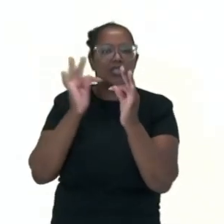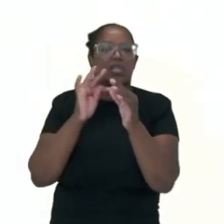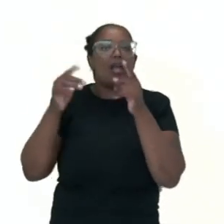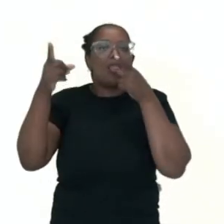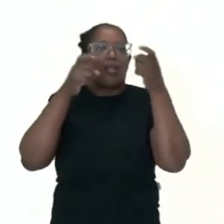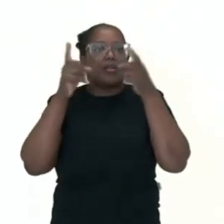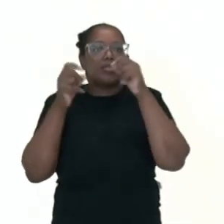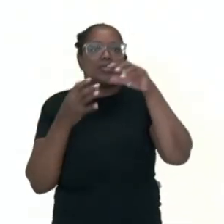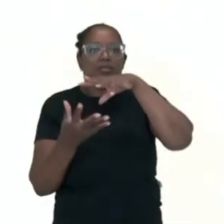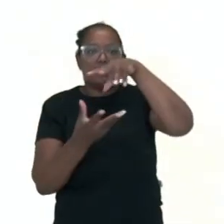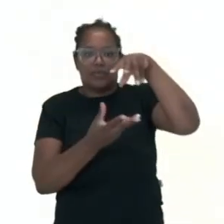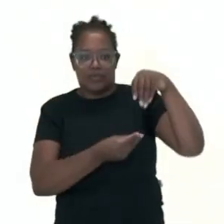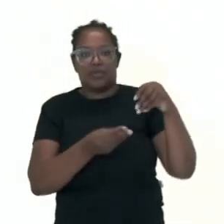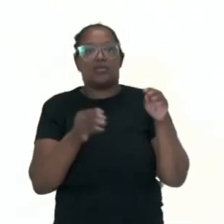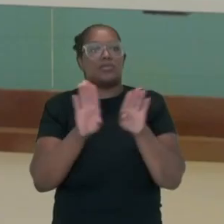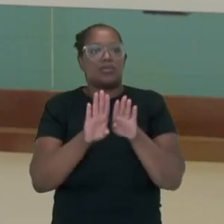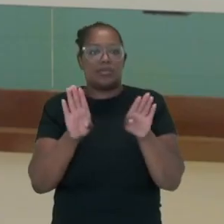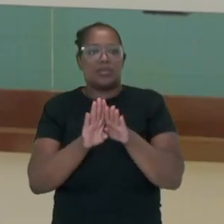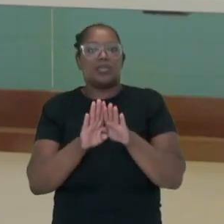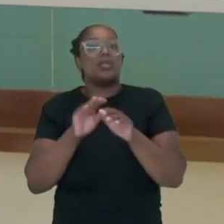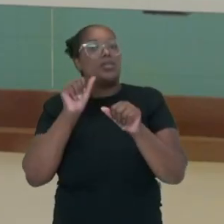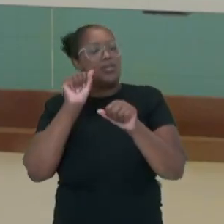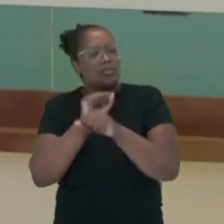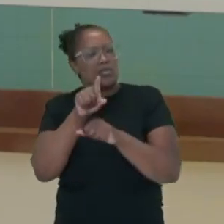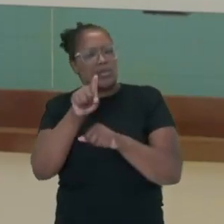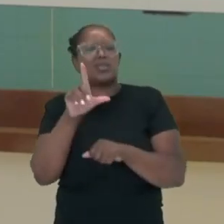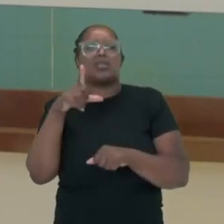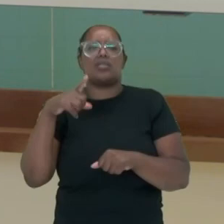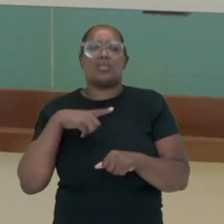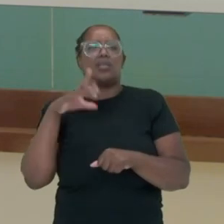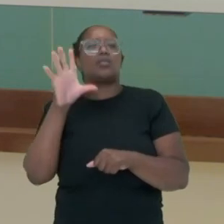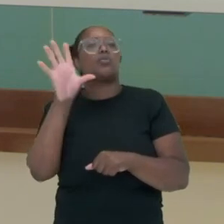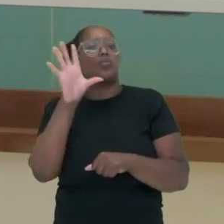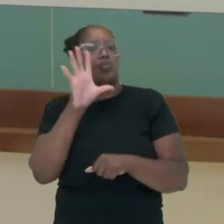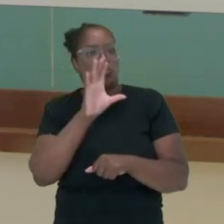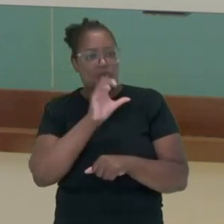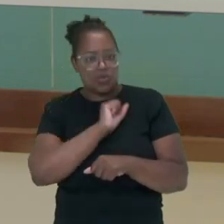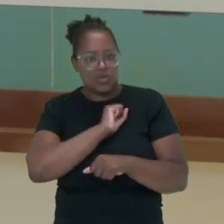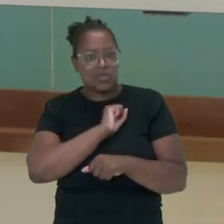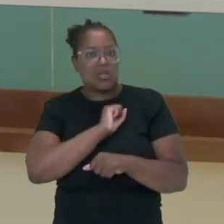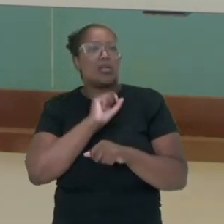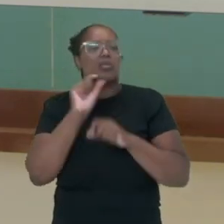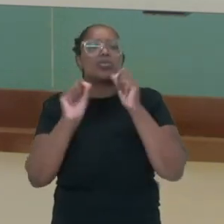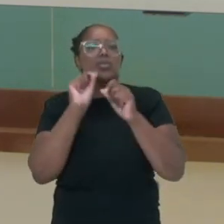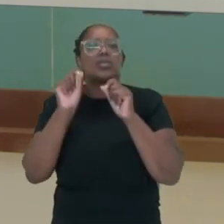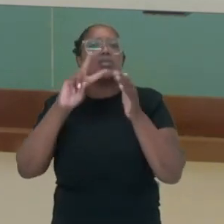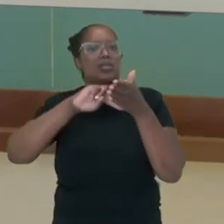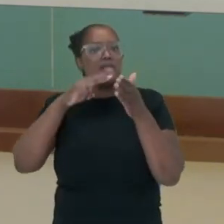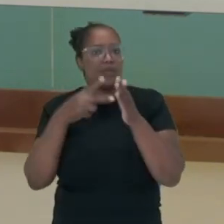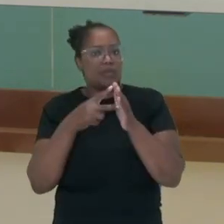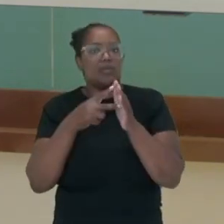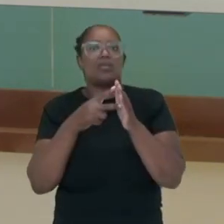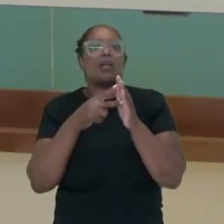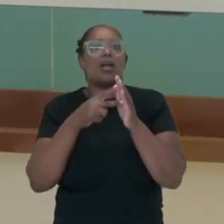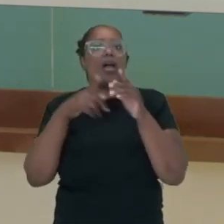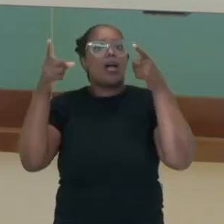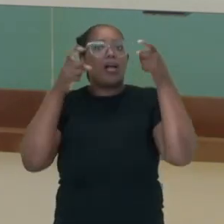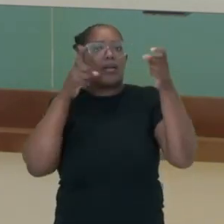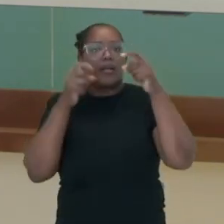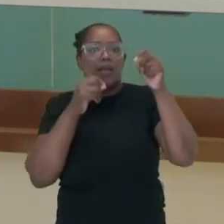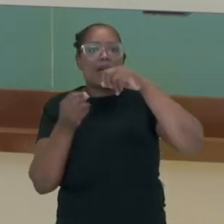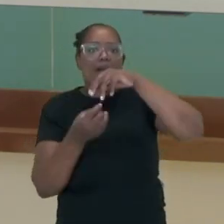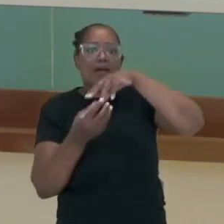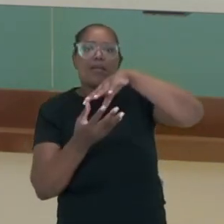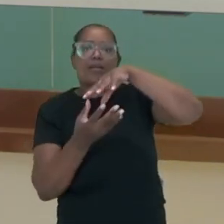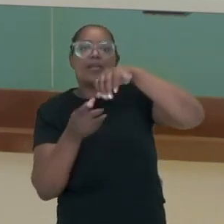Fria. Dentro dessa perspectiva, espero que vocês então tenham elencado o que seria a Guerra Fria, desenvolvido um raciocínio lógico